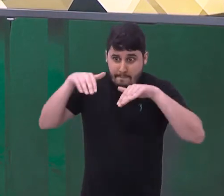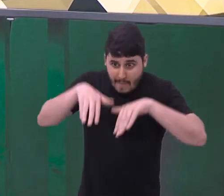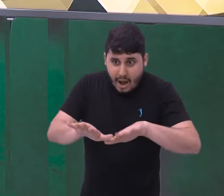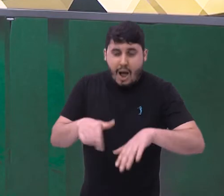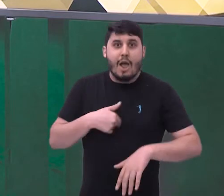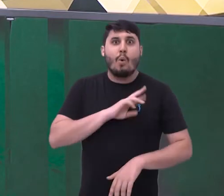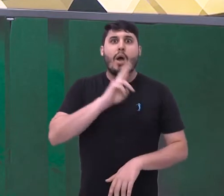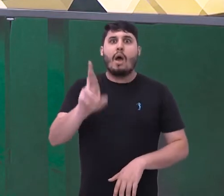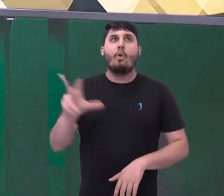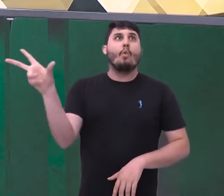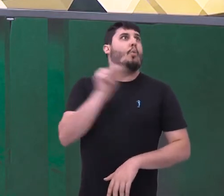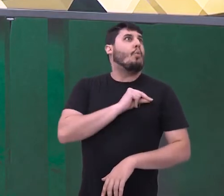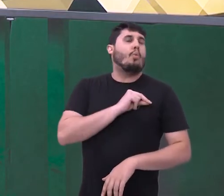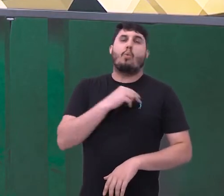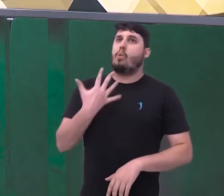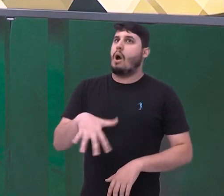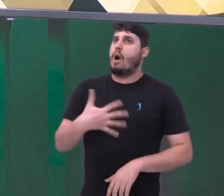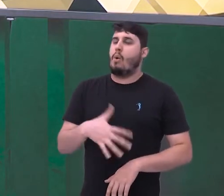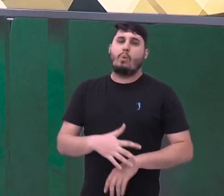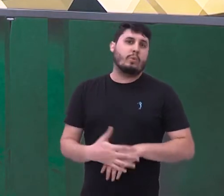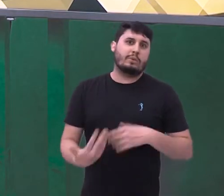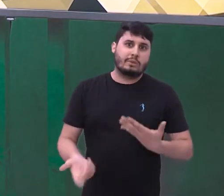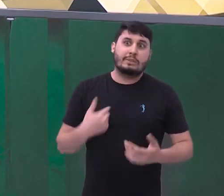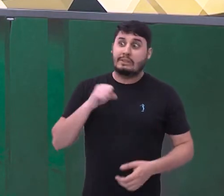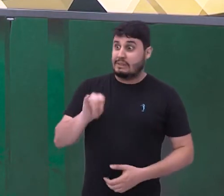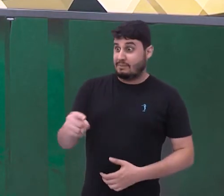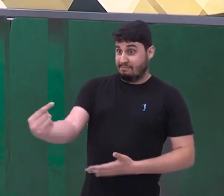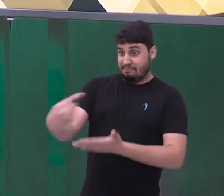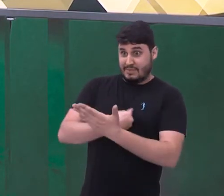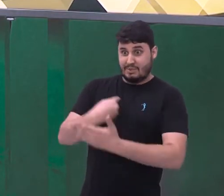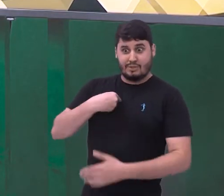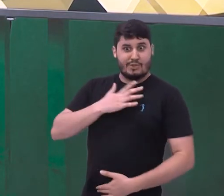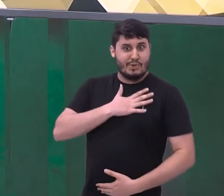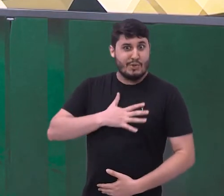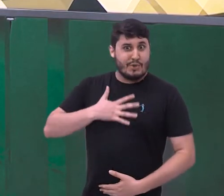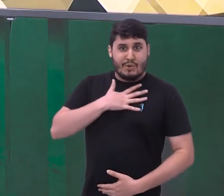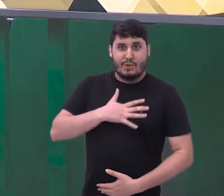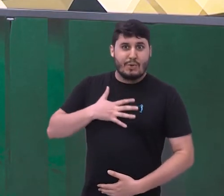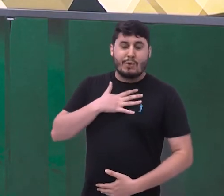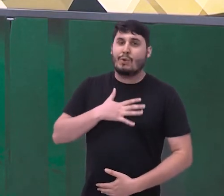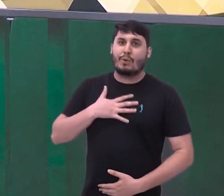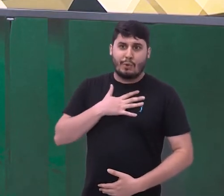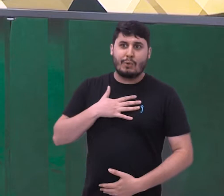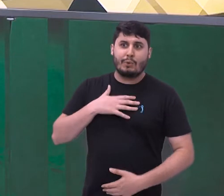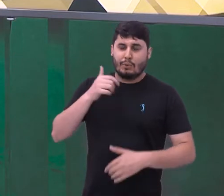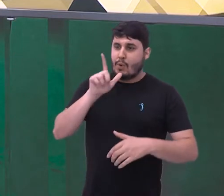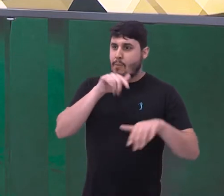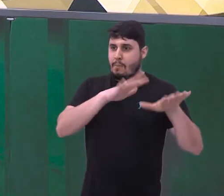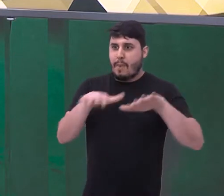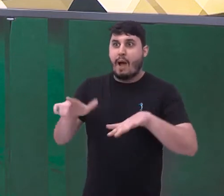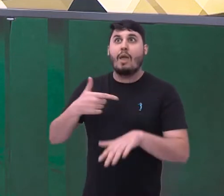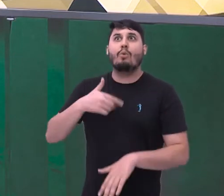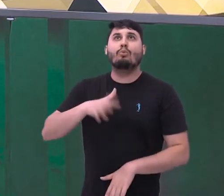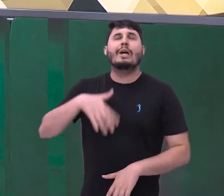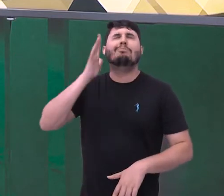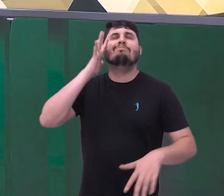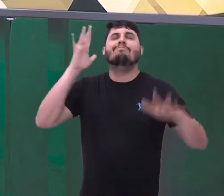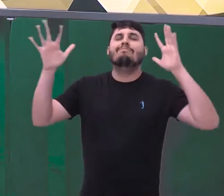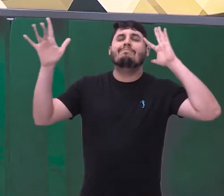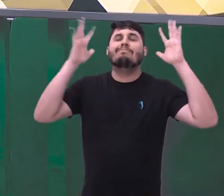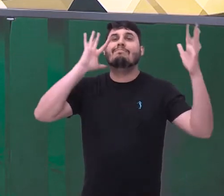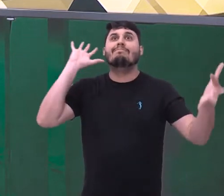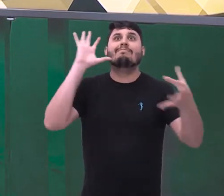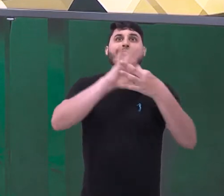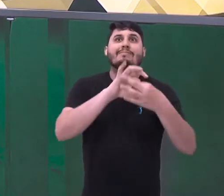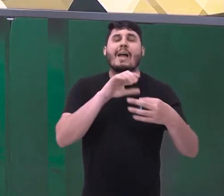viu que eu fiz uau? Quando você me pergunta, você gosta de tomar banho de mar? Eu já vi o mar. Eu já me vi no mar.